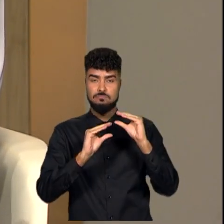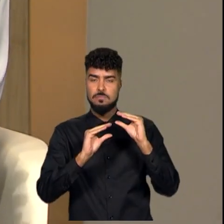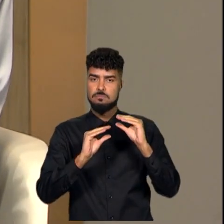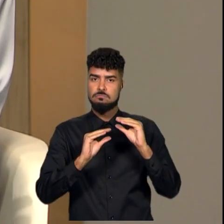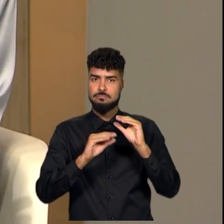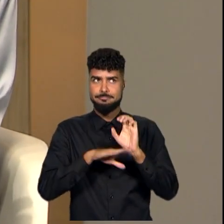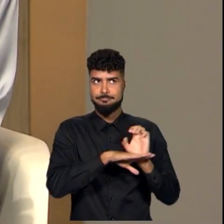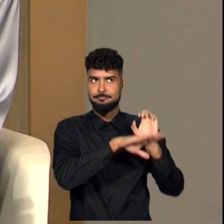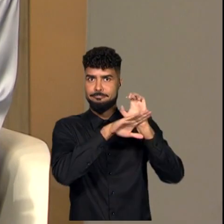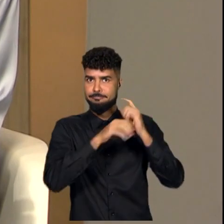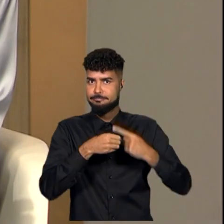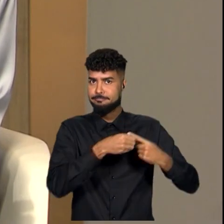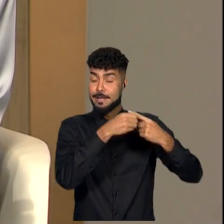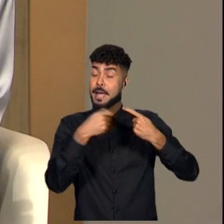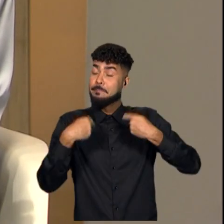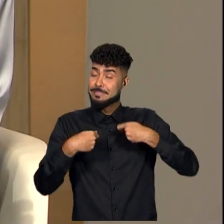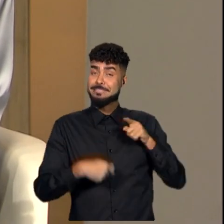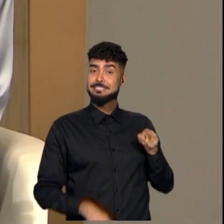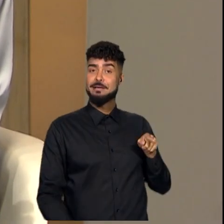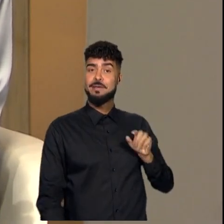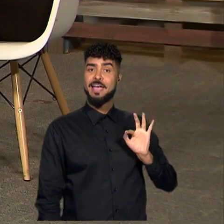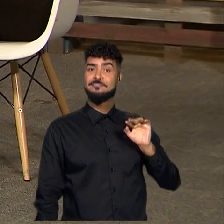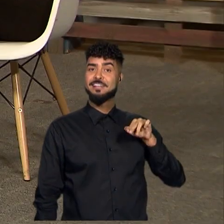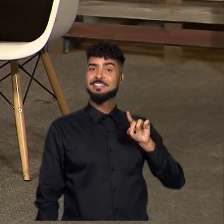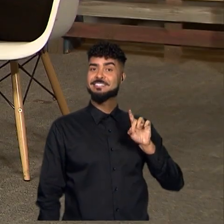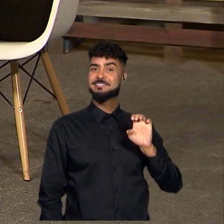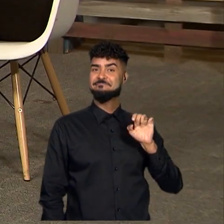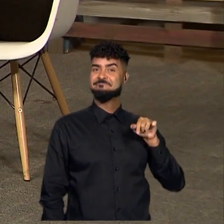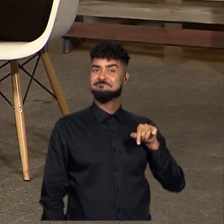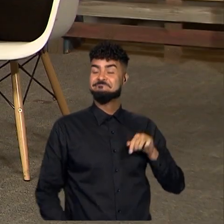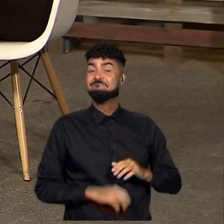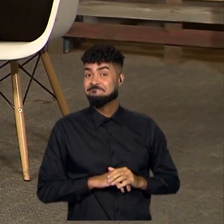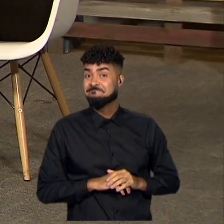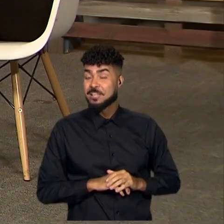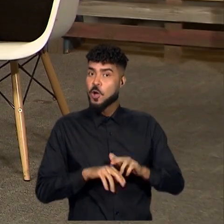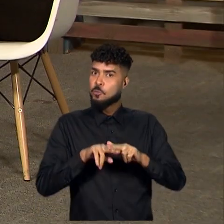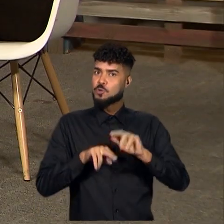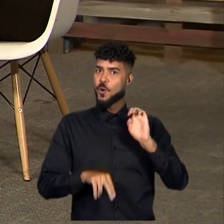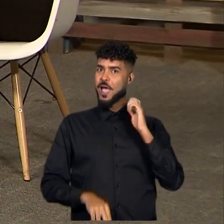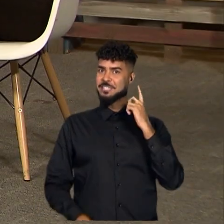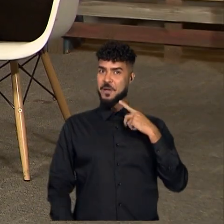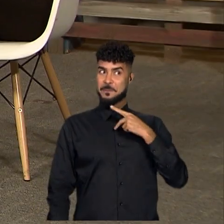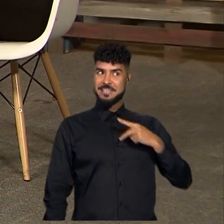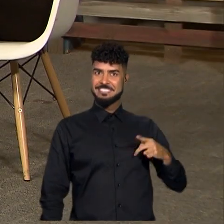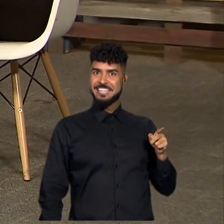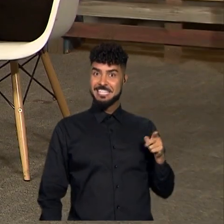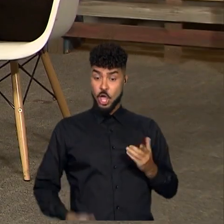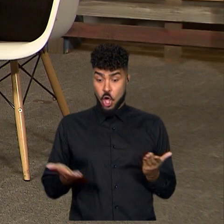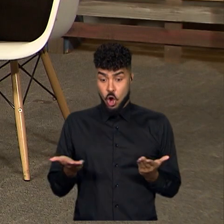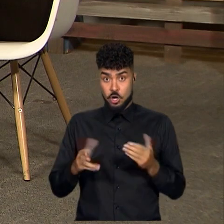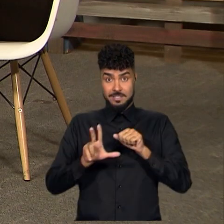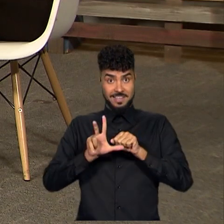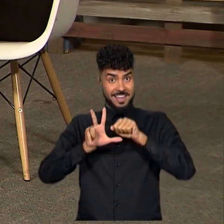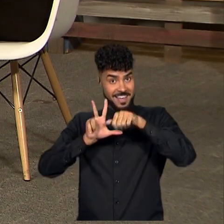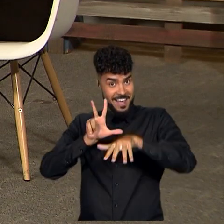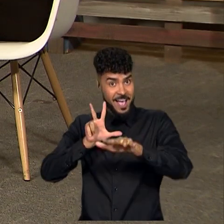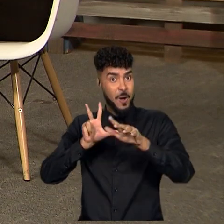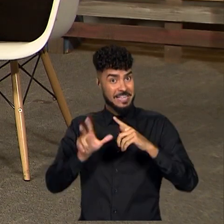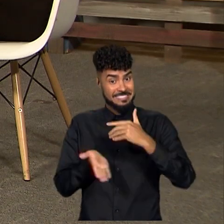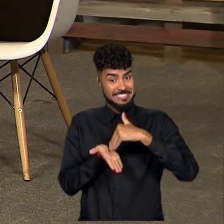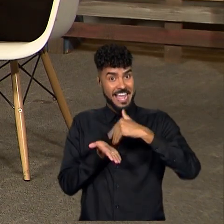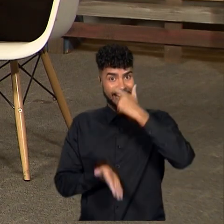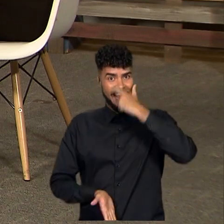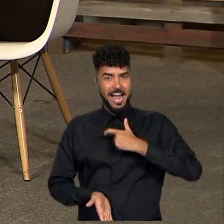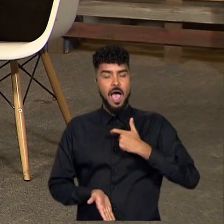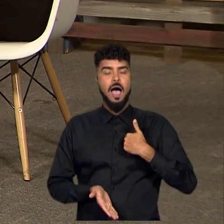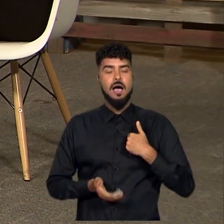gente precisa do Fundo Nacional de Desenvolvimento da Educação. Nesse sentido, ser presidente daquela casa e hoje ser secretária da Semesp é algo que me